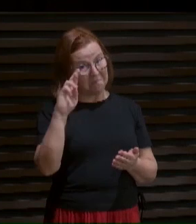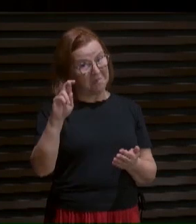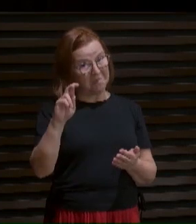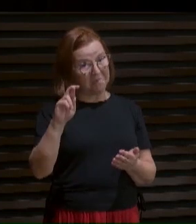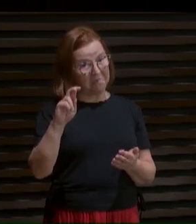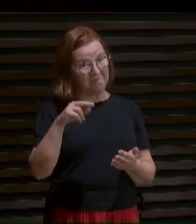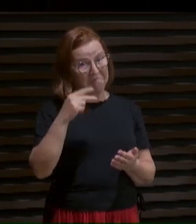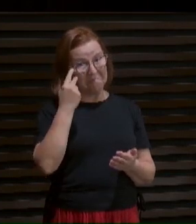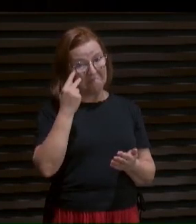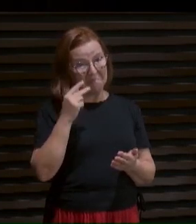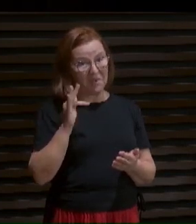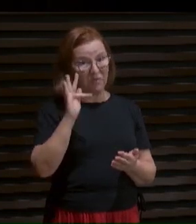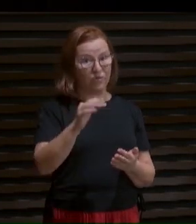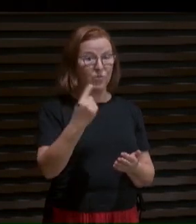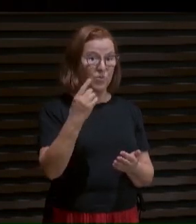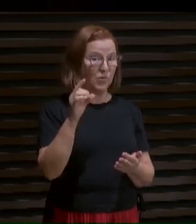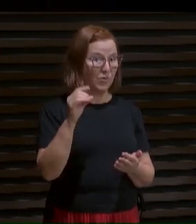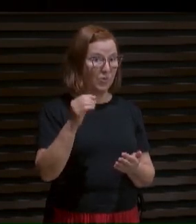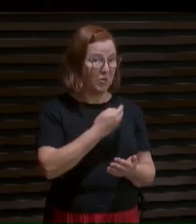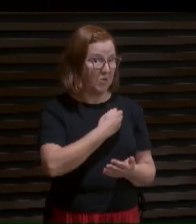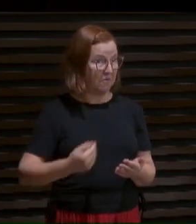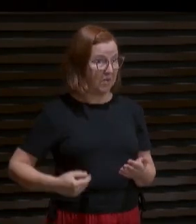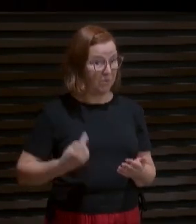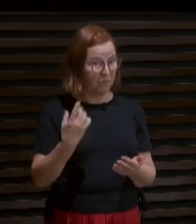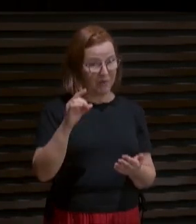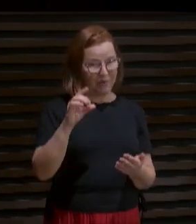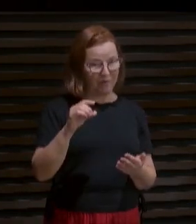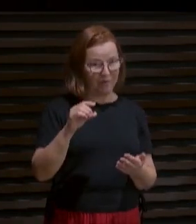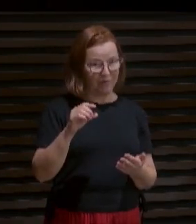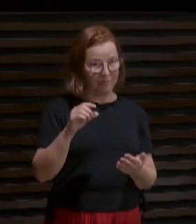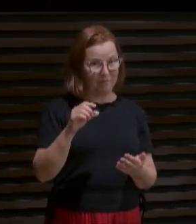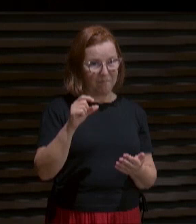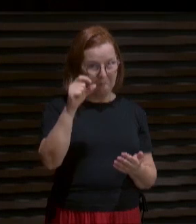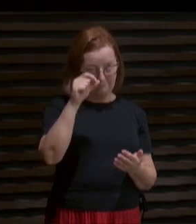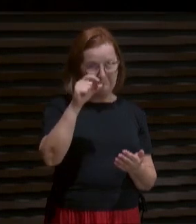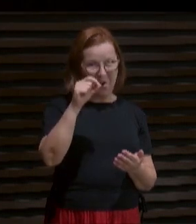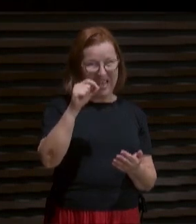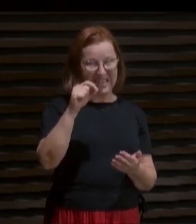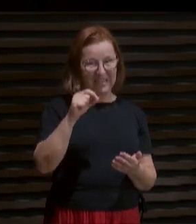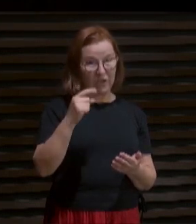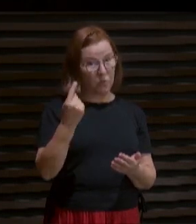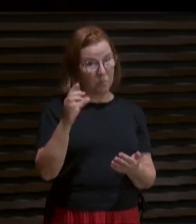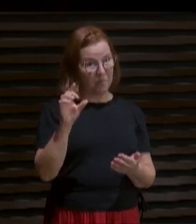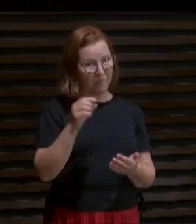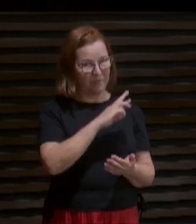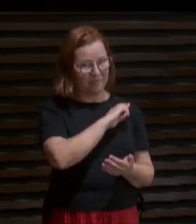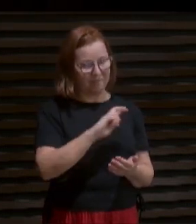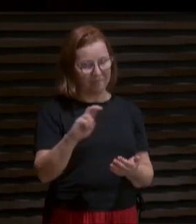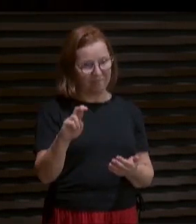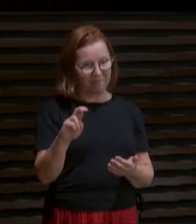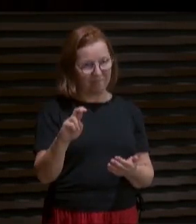governo, uma só moeda, uma só religião,